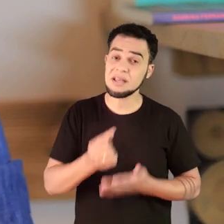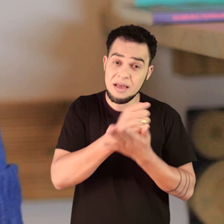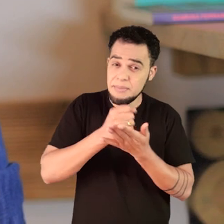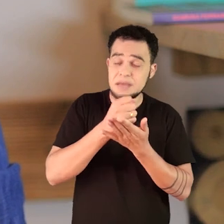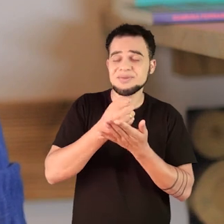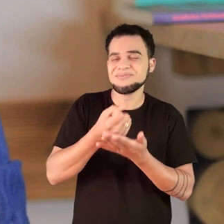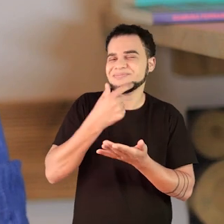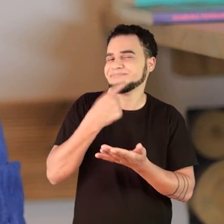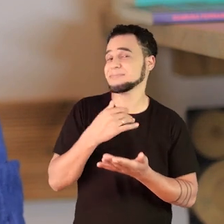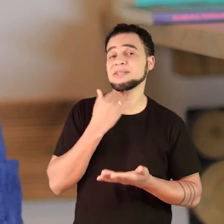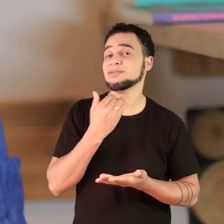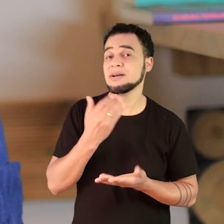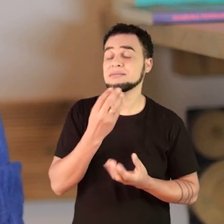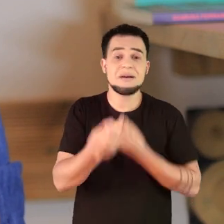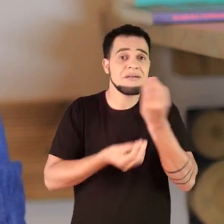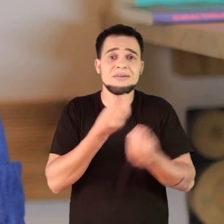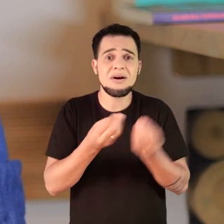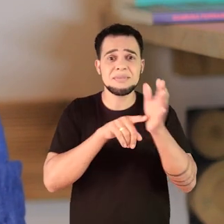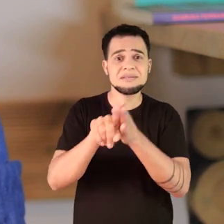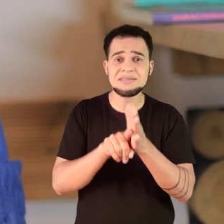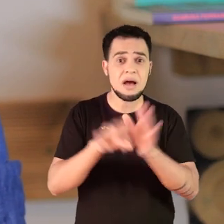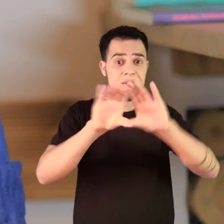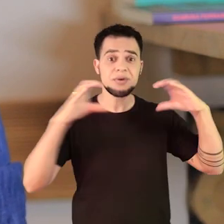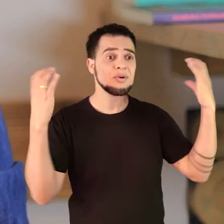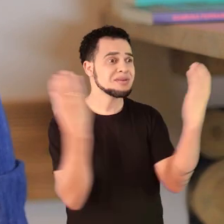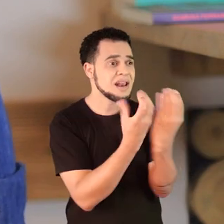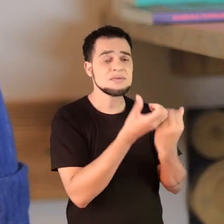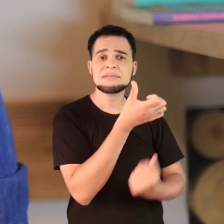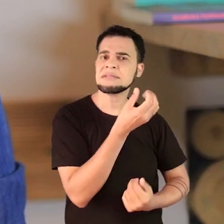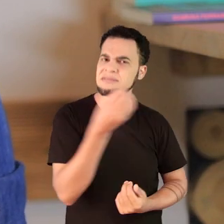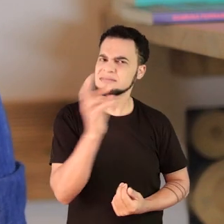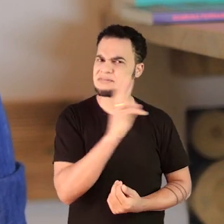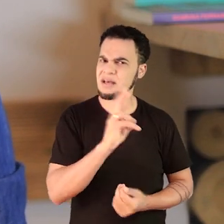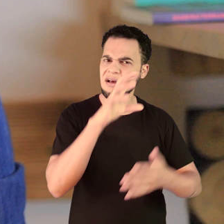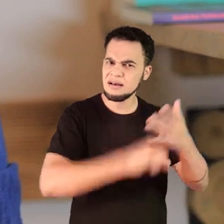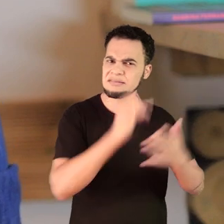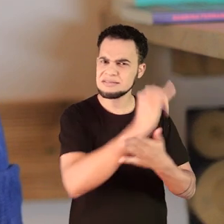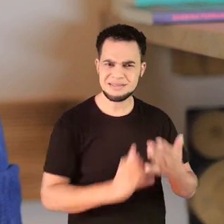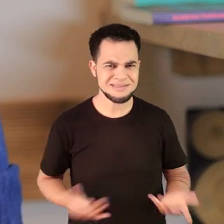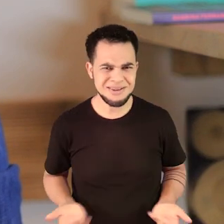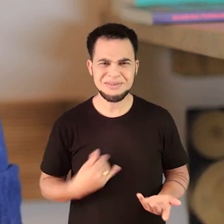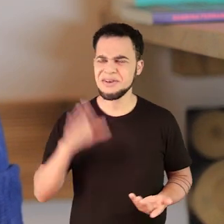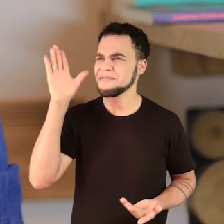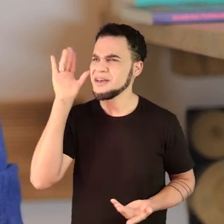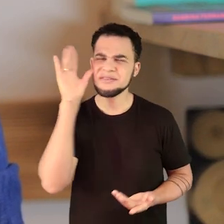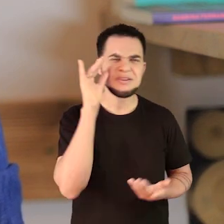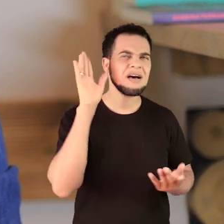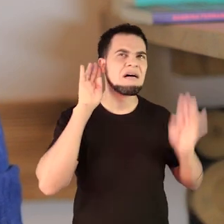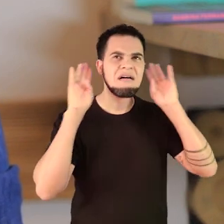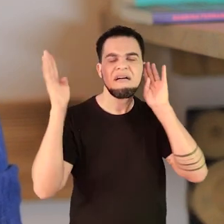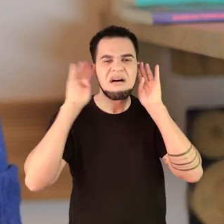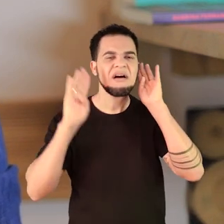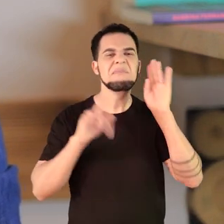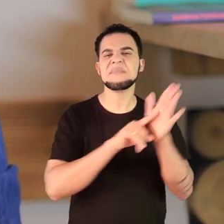paliativo, a gente sabe. Como ser pesquisadora quando tem congresso cobrando R$600 de inscrição? Também vejo e escuto que pesquisa